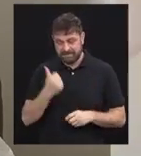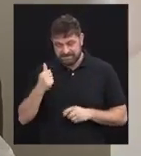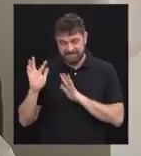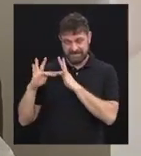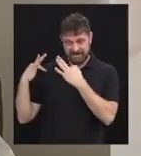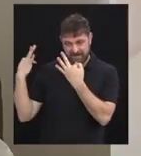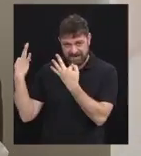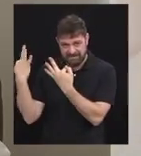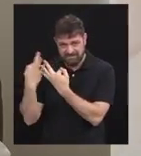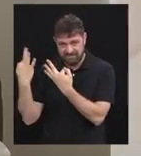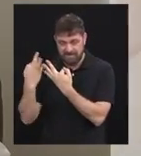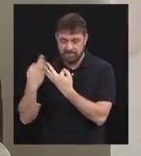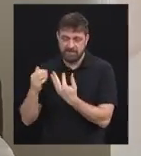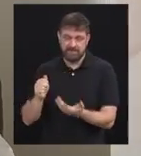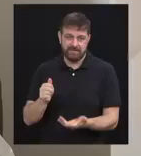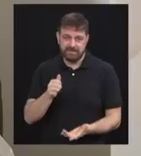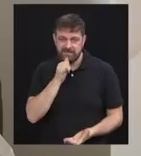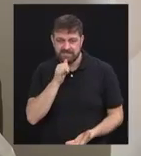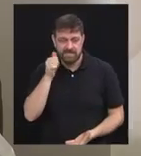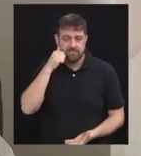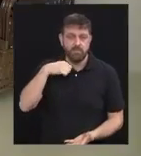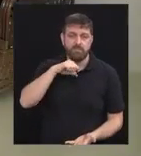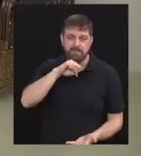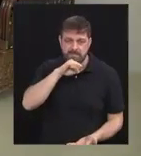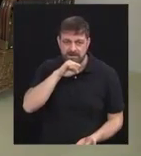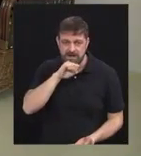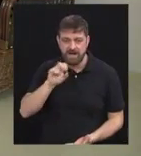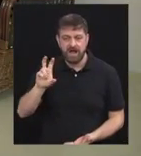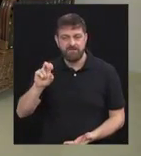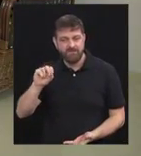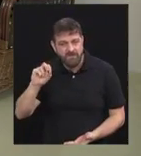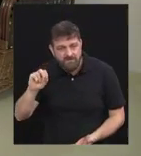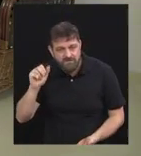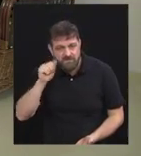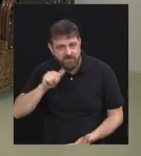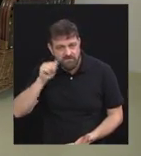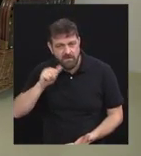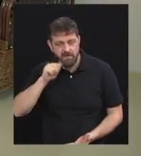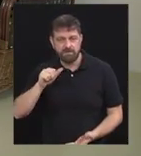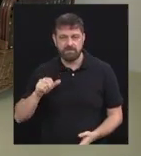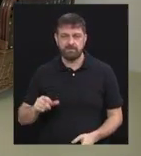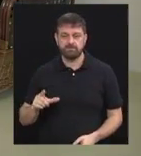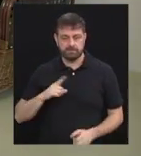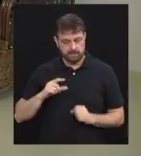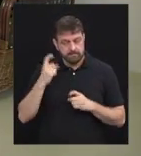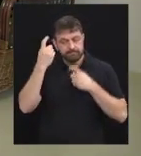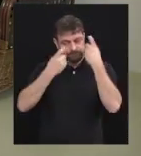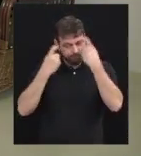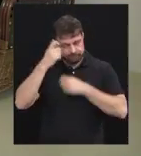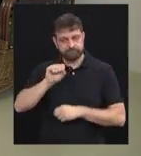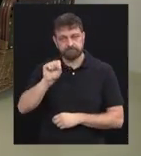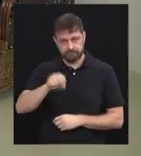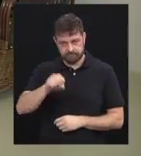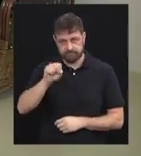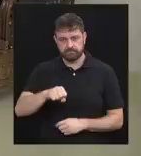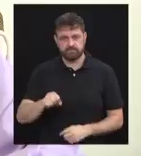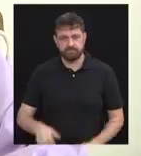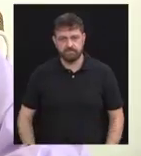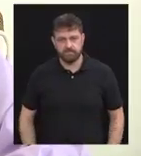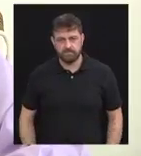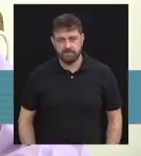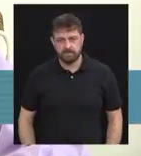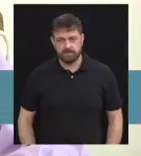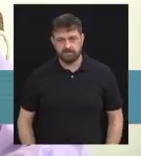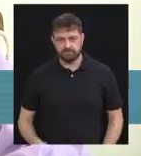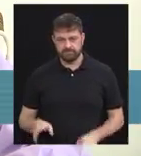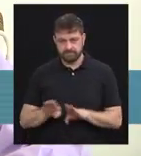familiar é um familiar de primeiro grau, ou mãe, ou avó ali, parente mais próximo.